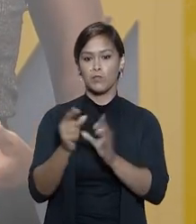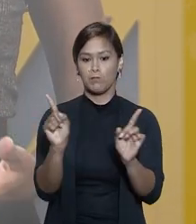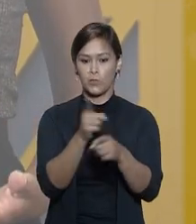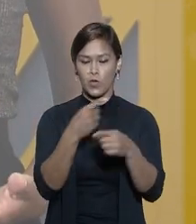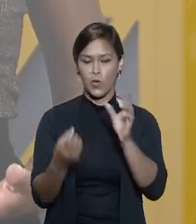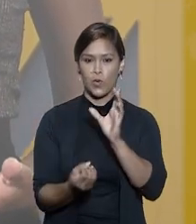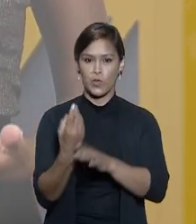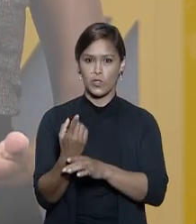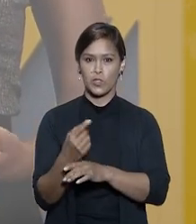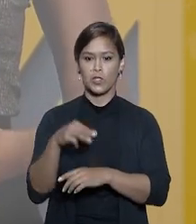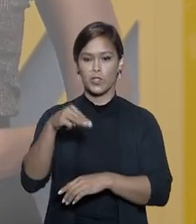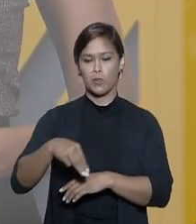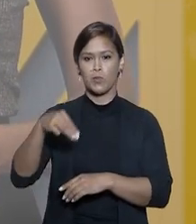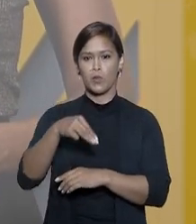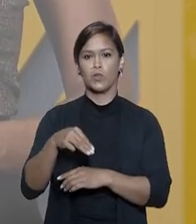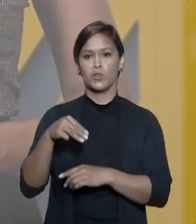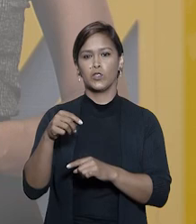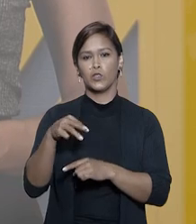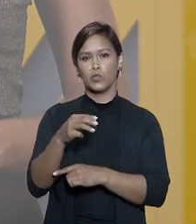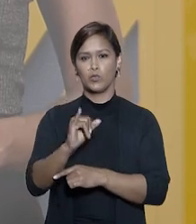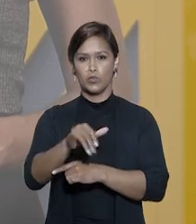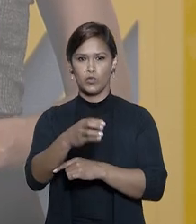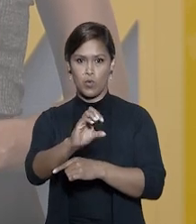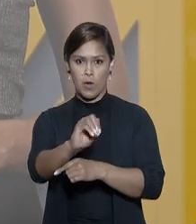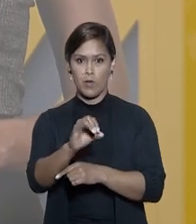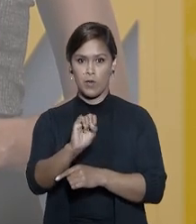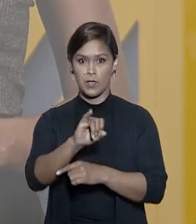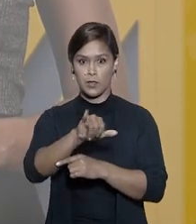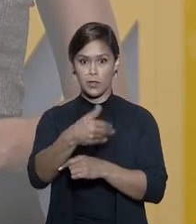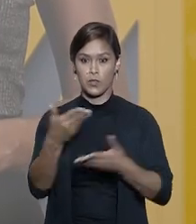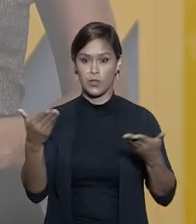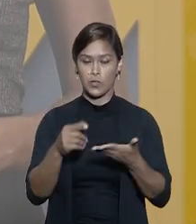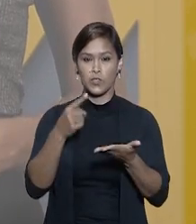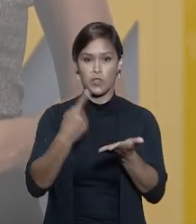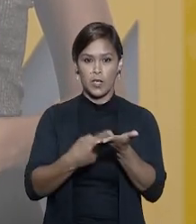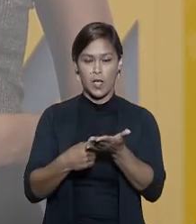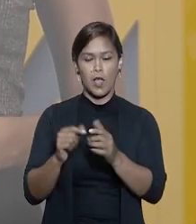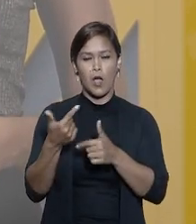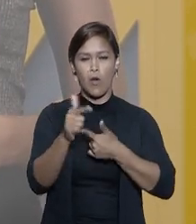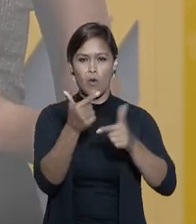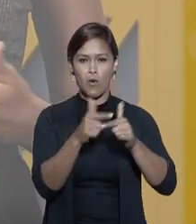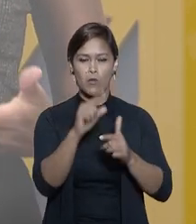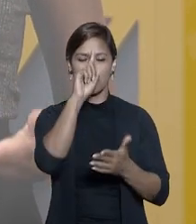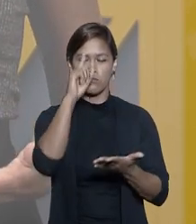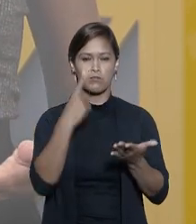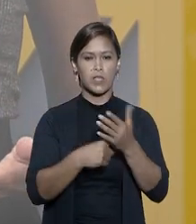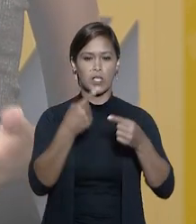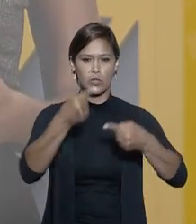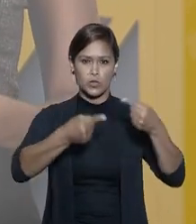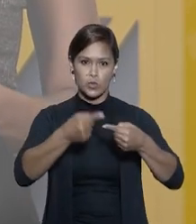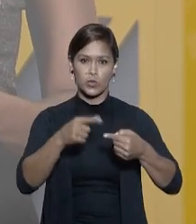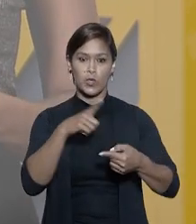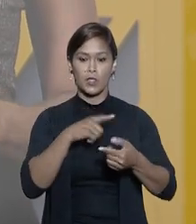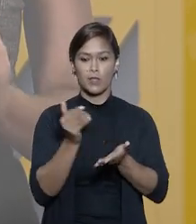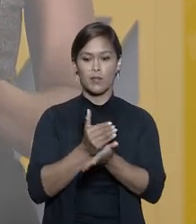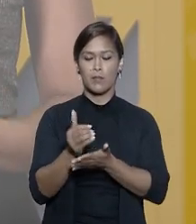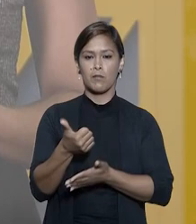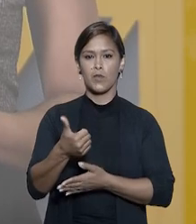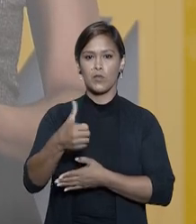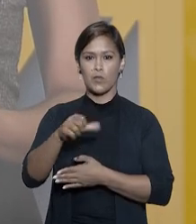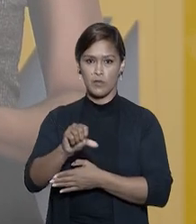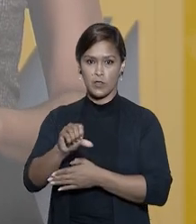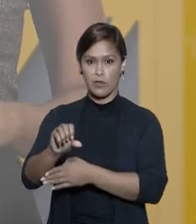musicais originais do músico João Gilberto. O STJ já tomou algumas decisões sobre a discussão que teve início